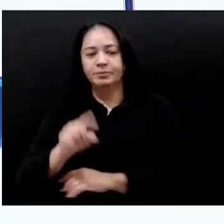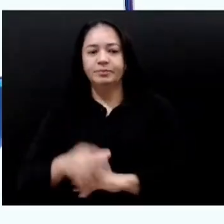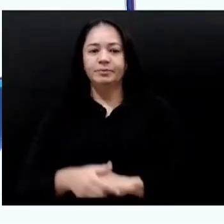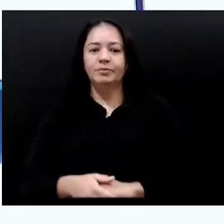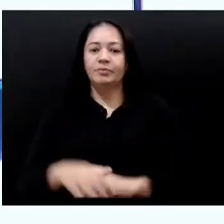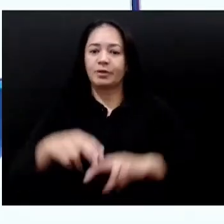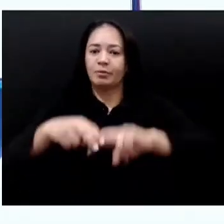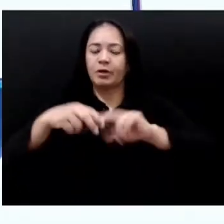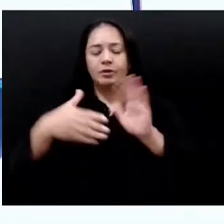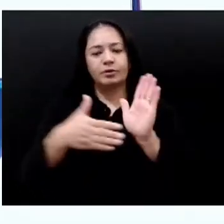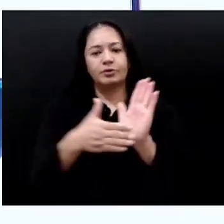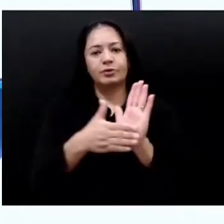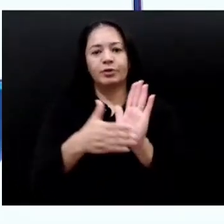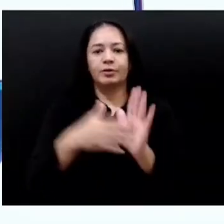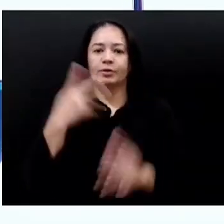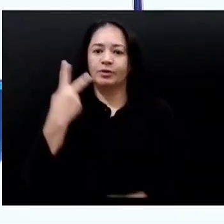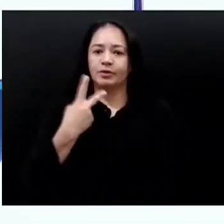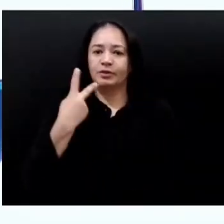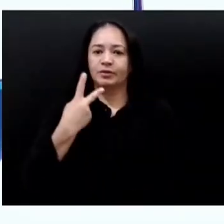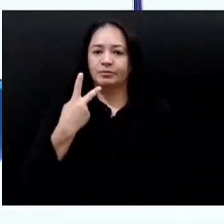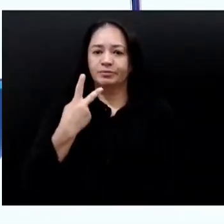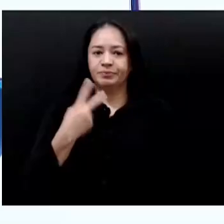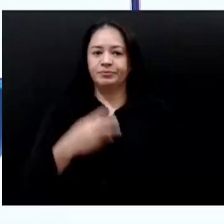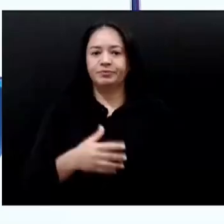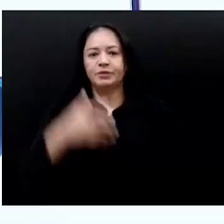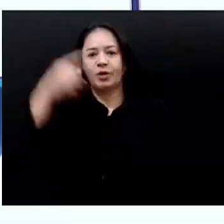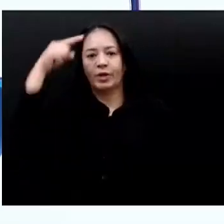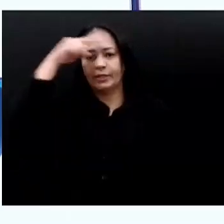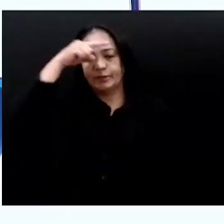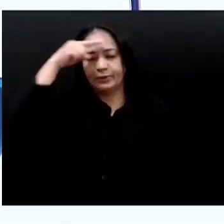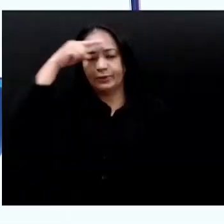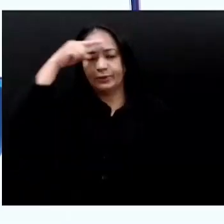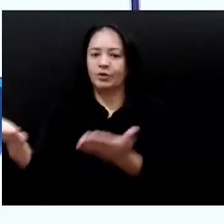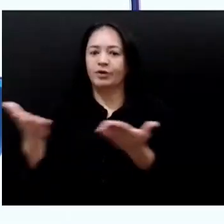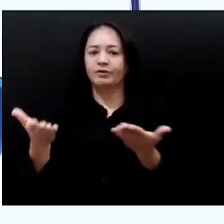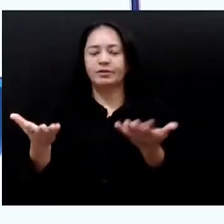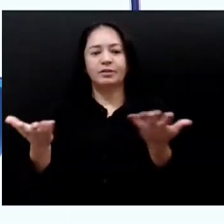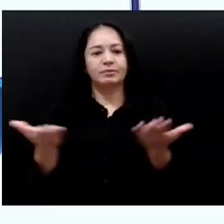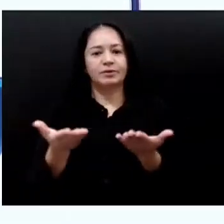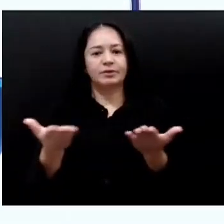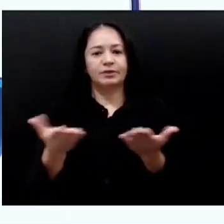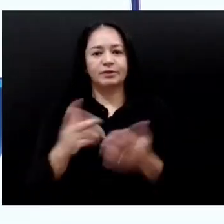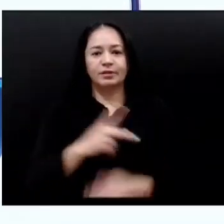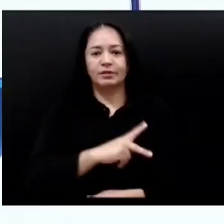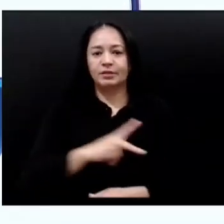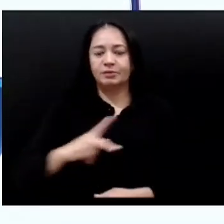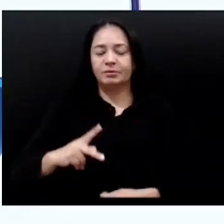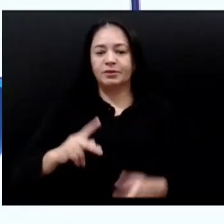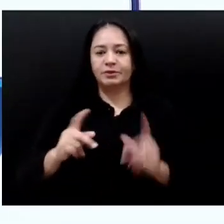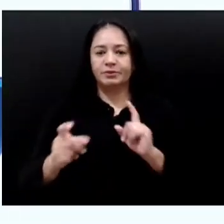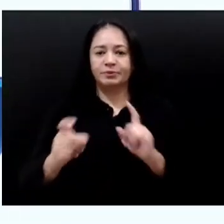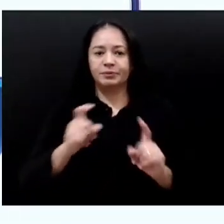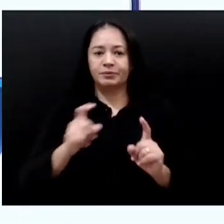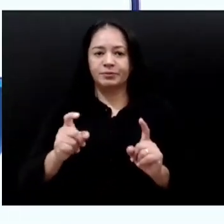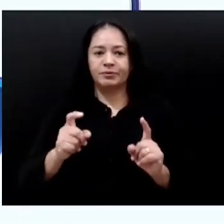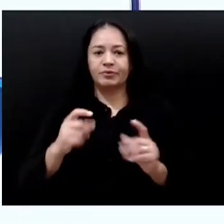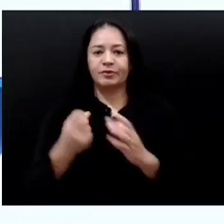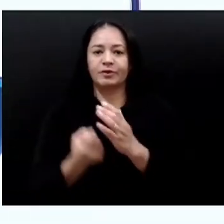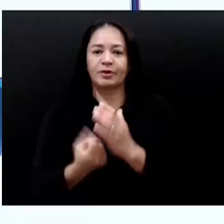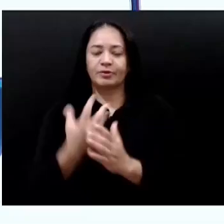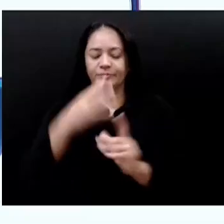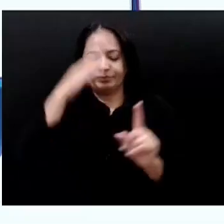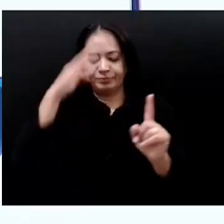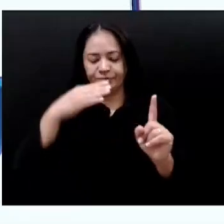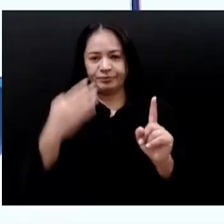vereador Igor Diego. Convidamos para compor a mesa para presidir esta reunião solene o autor da honraria, vereador